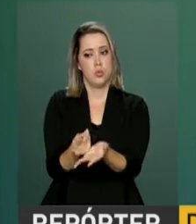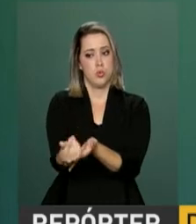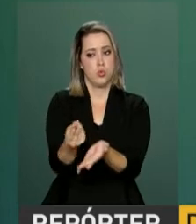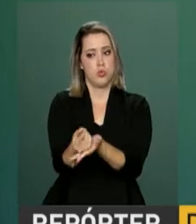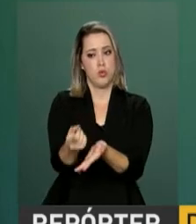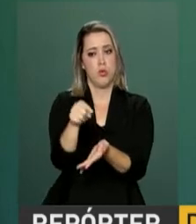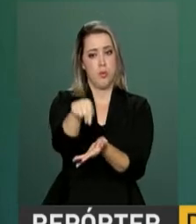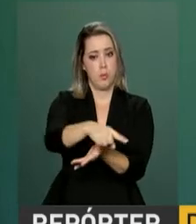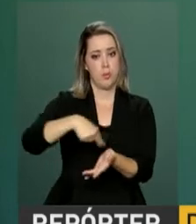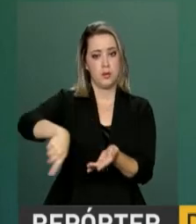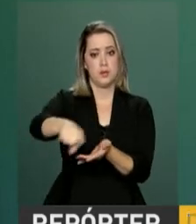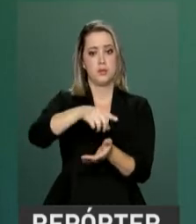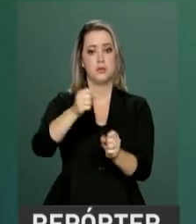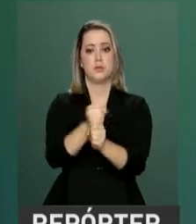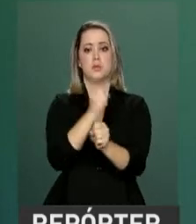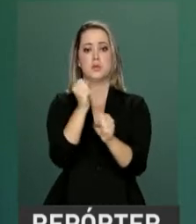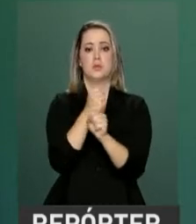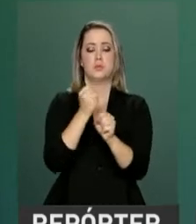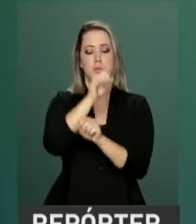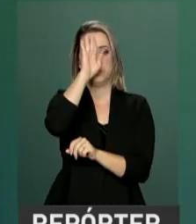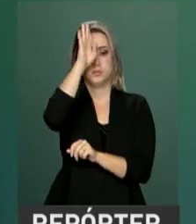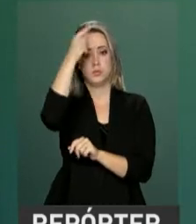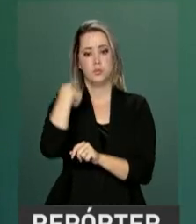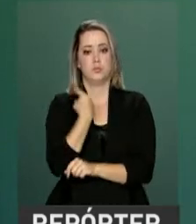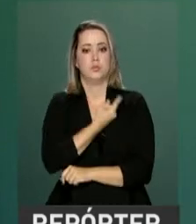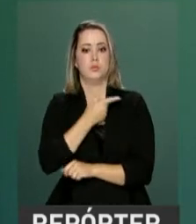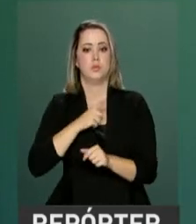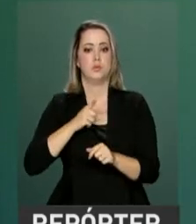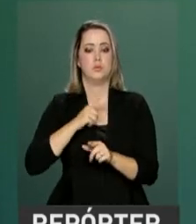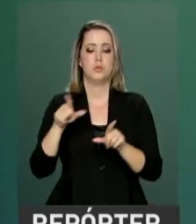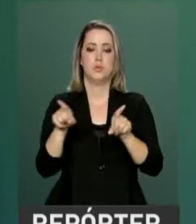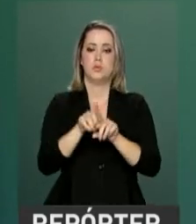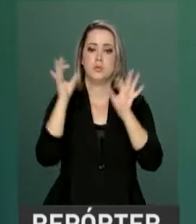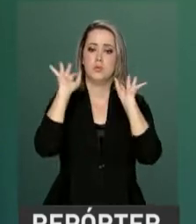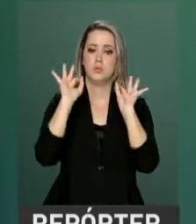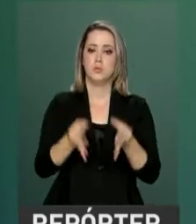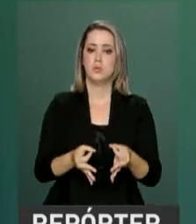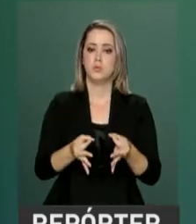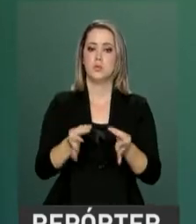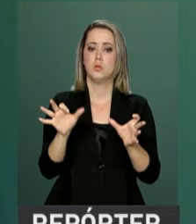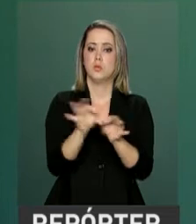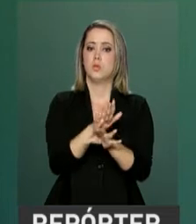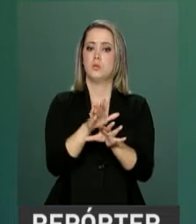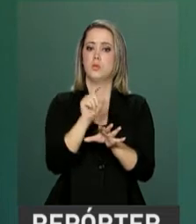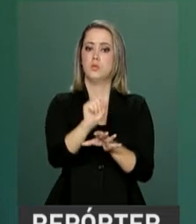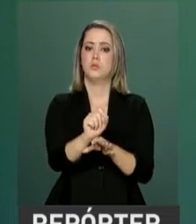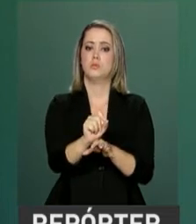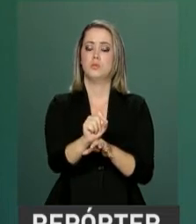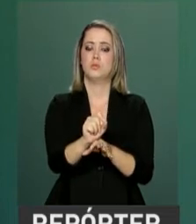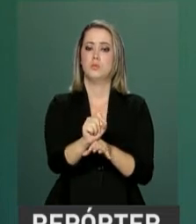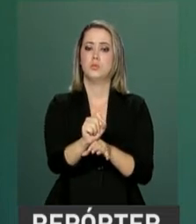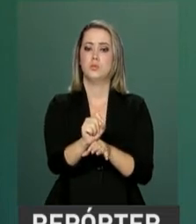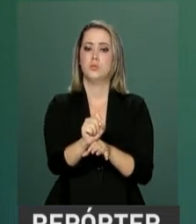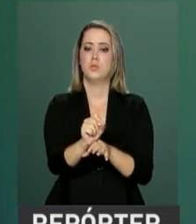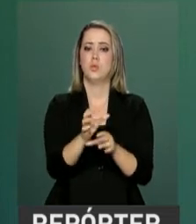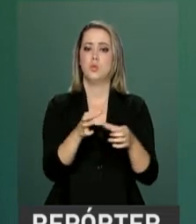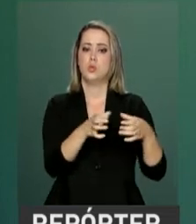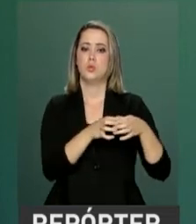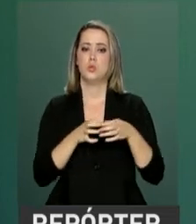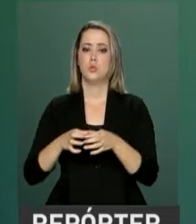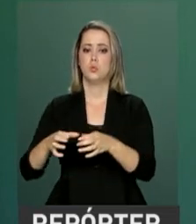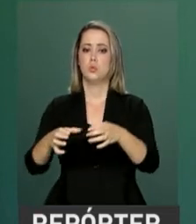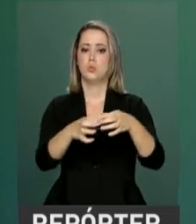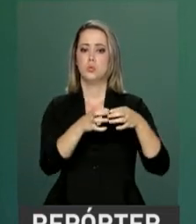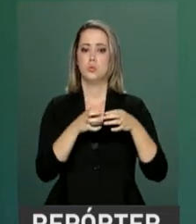recursos para essas obras prioritárias, para que nós tenhamos efetivamente a conclusão, né, de um conjunto